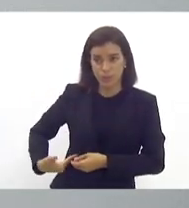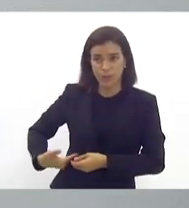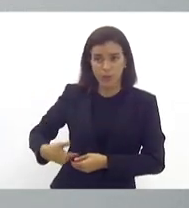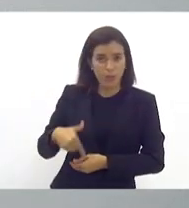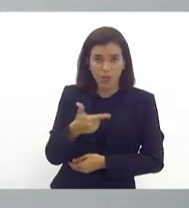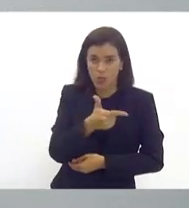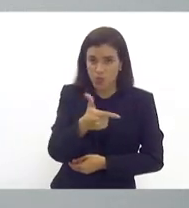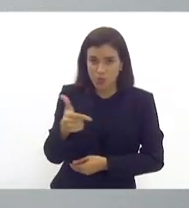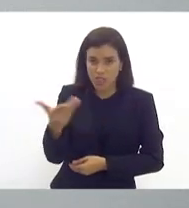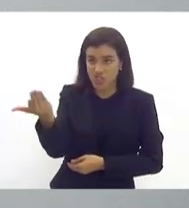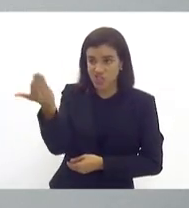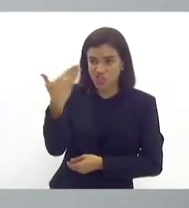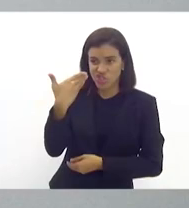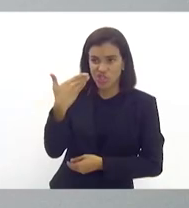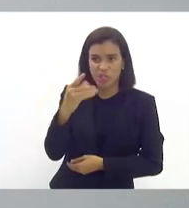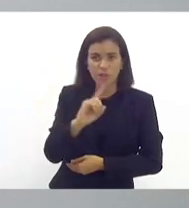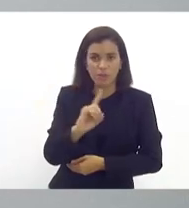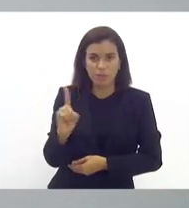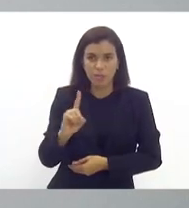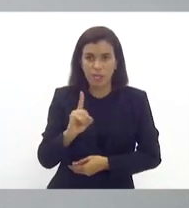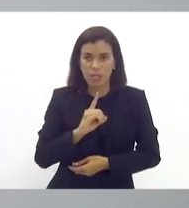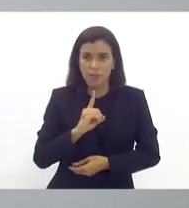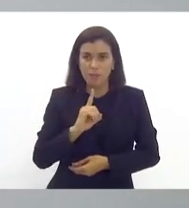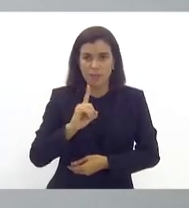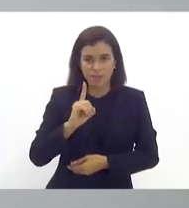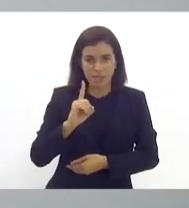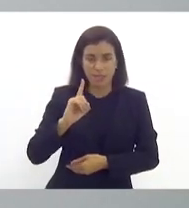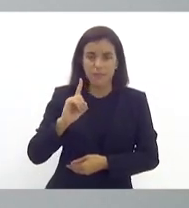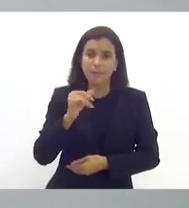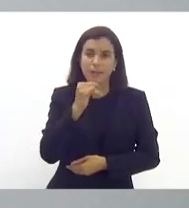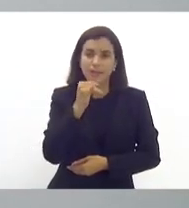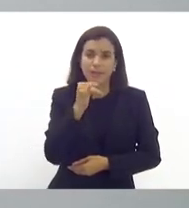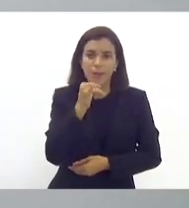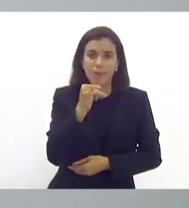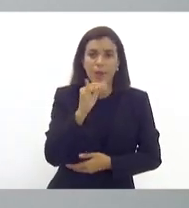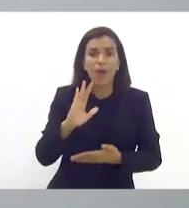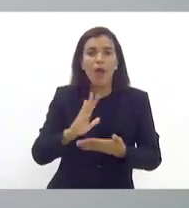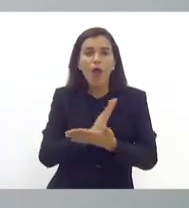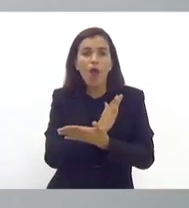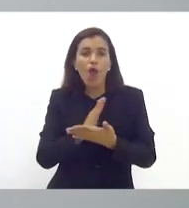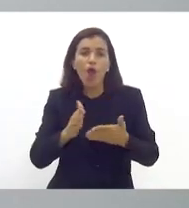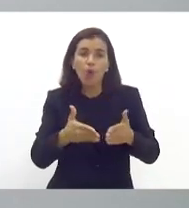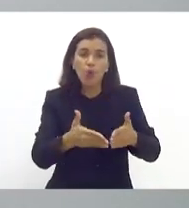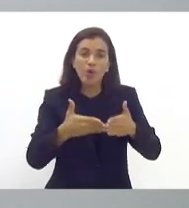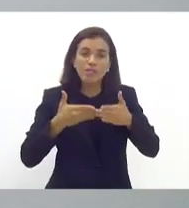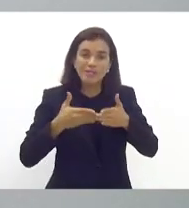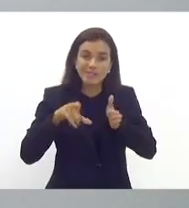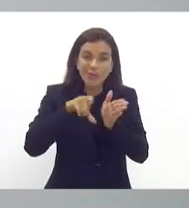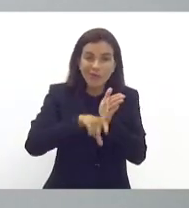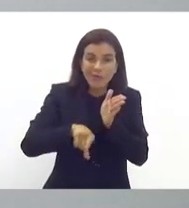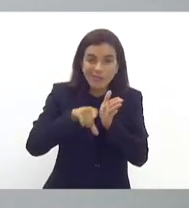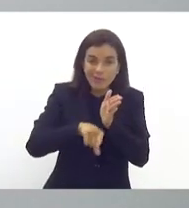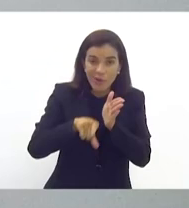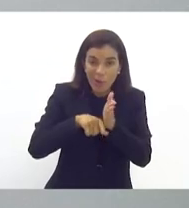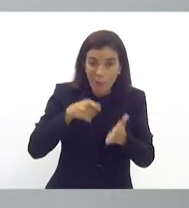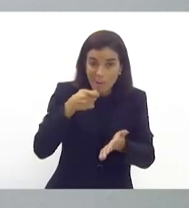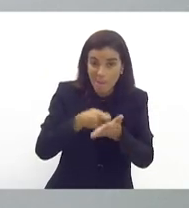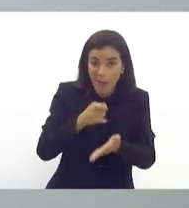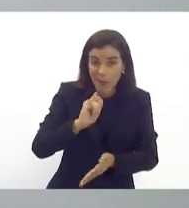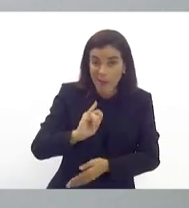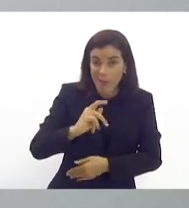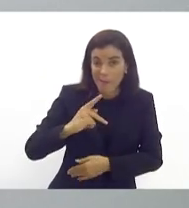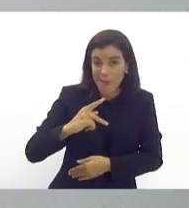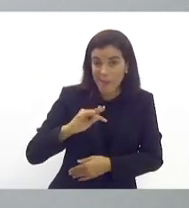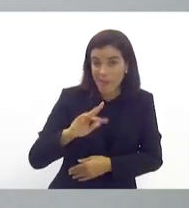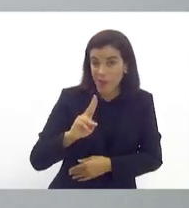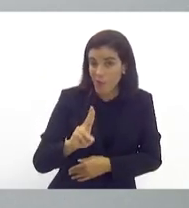não recebe direto não mas ele recebe indiretamente por acaso alguma renúncia fiscal ele paga IPTU na